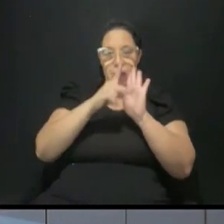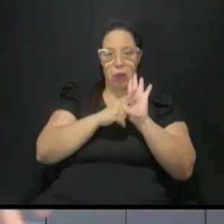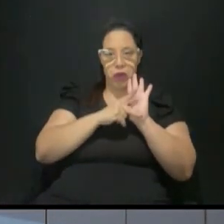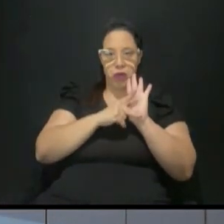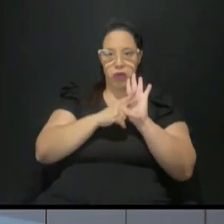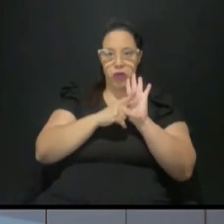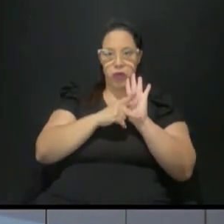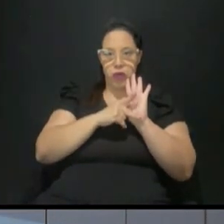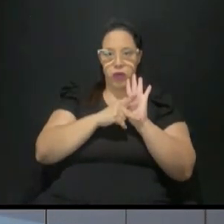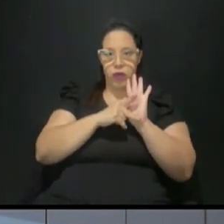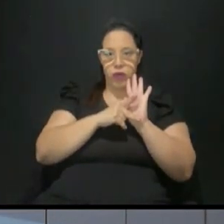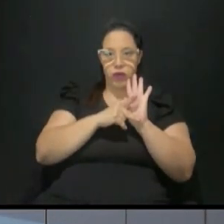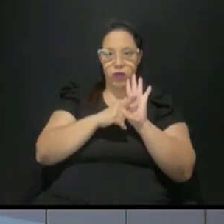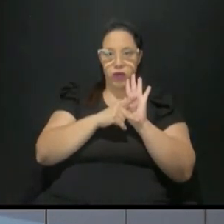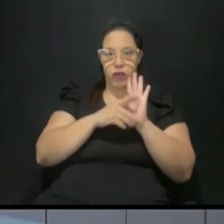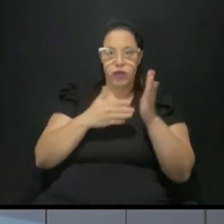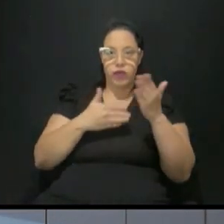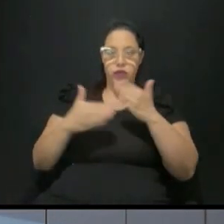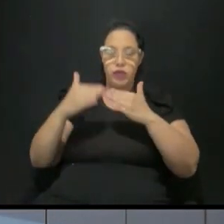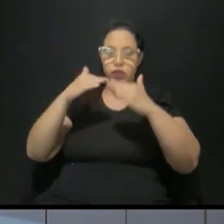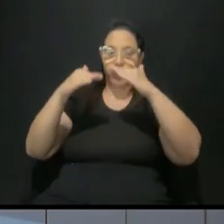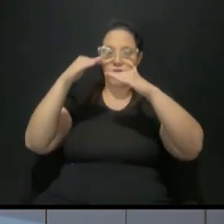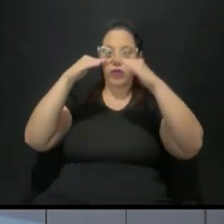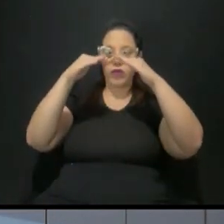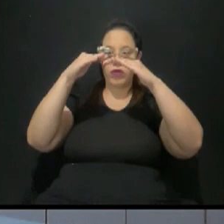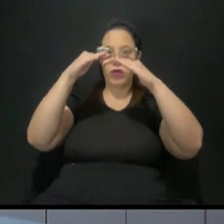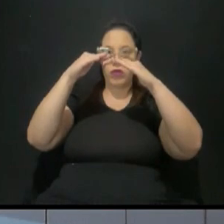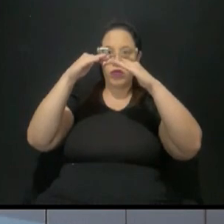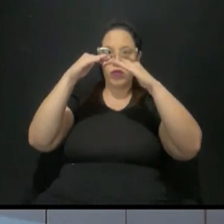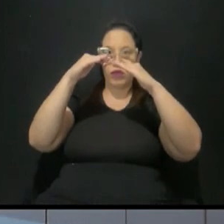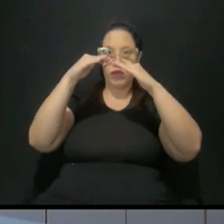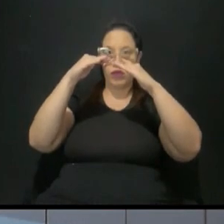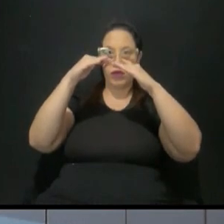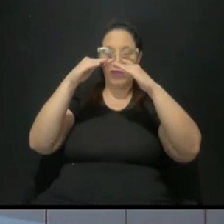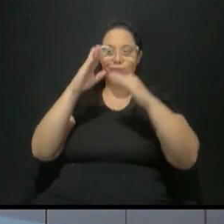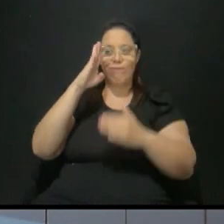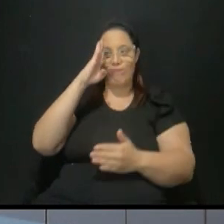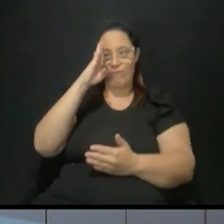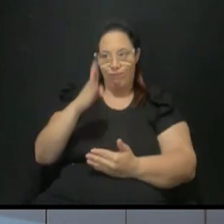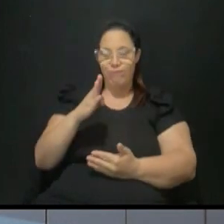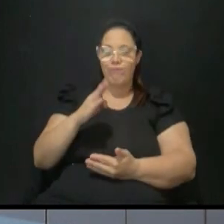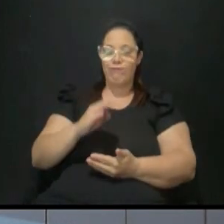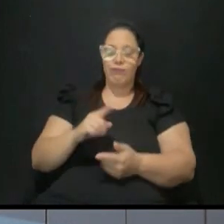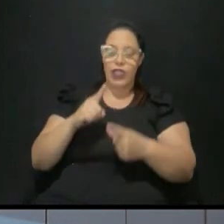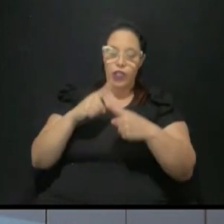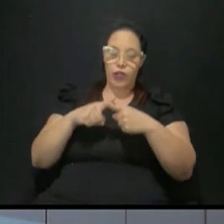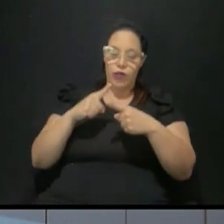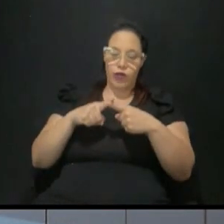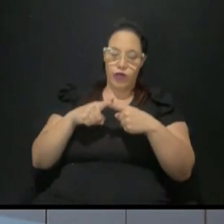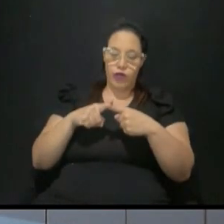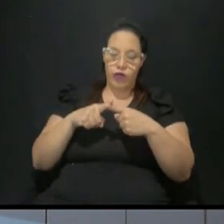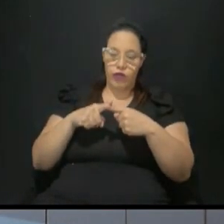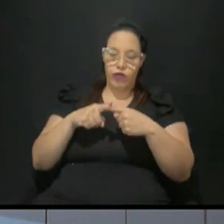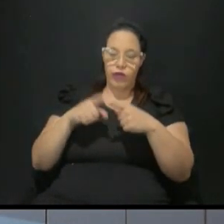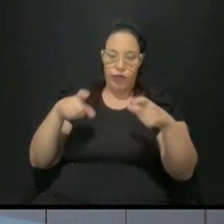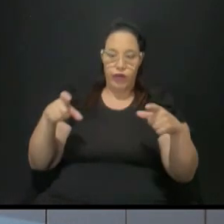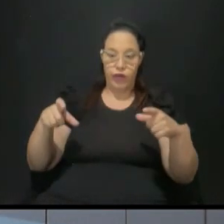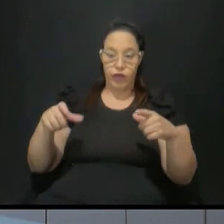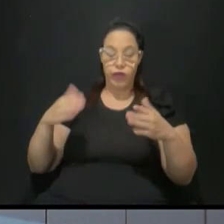de desenvolvimento, ele tem se mostrado essencial, né, porque os atletas são beneficiários e isso